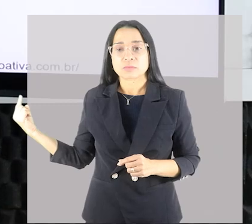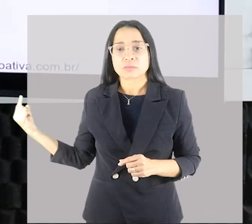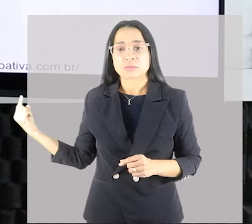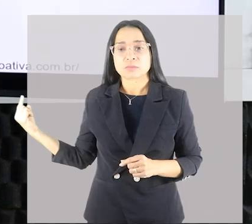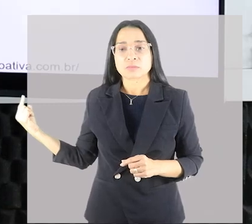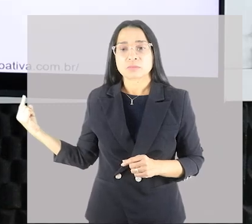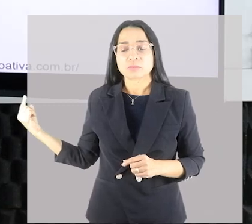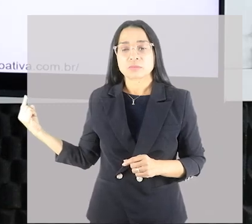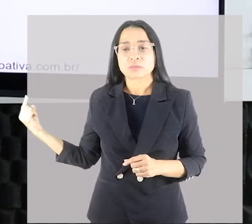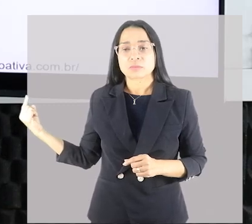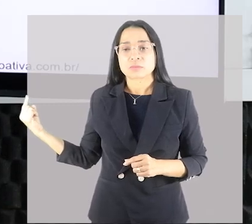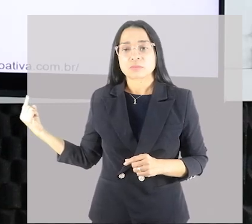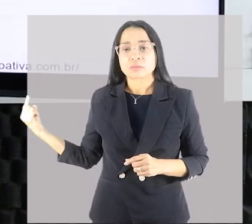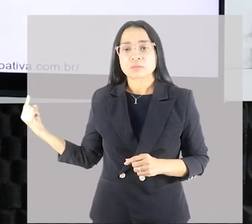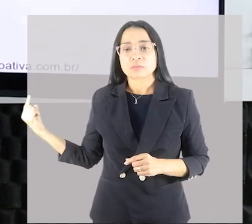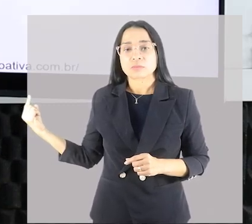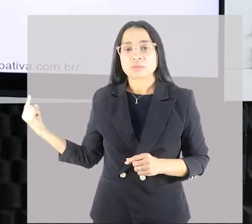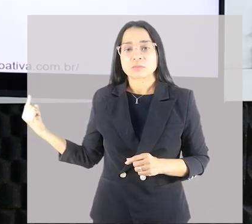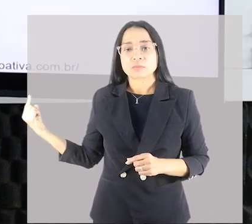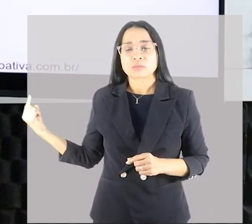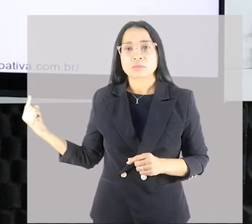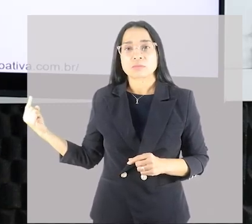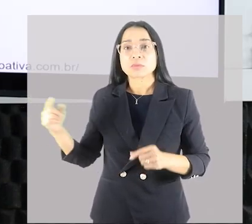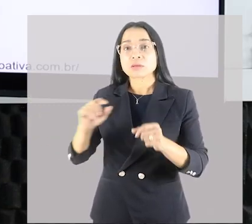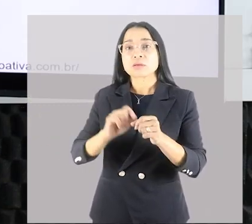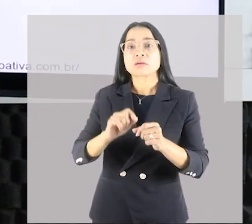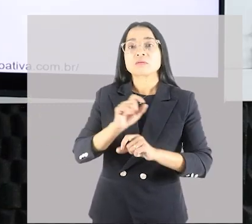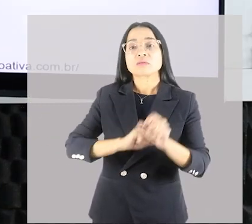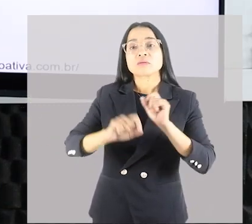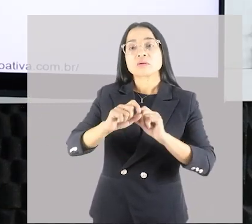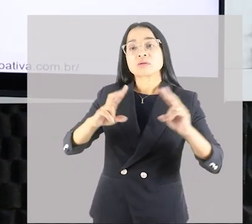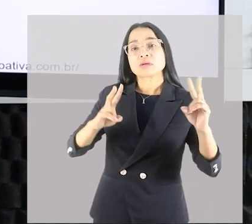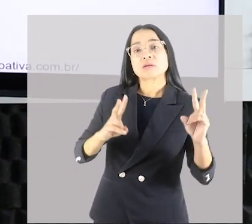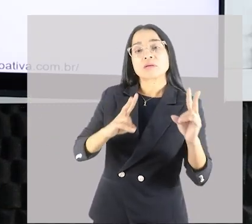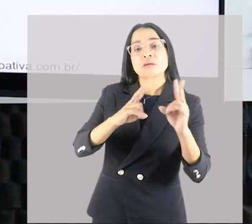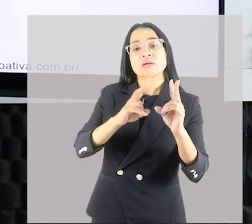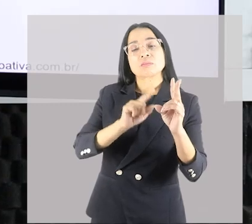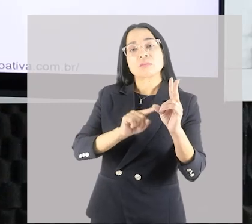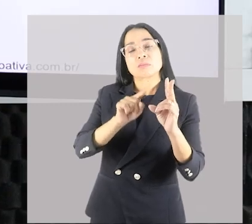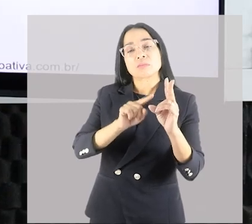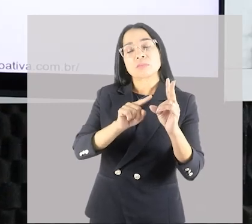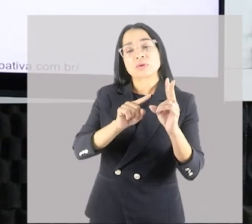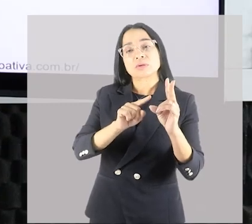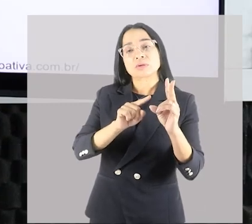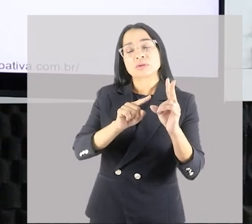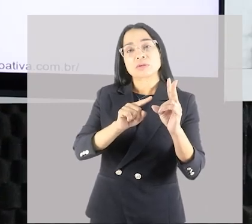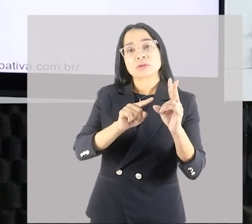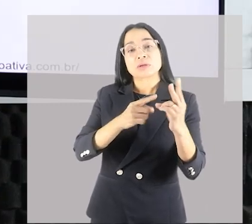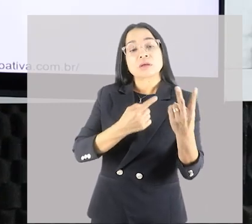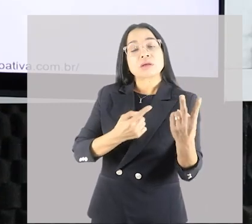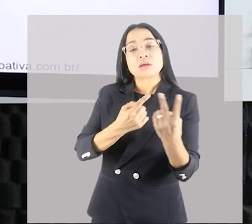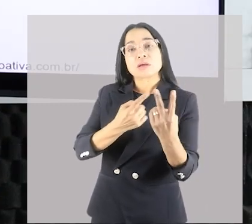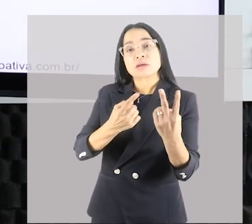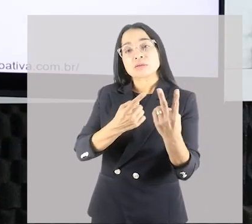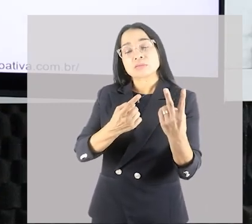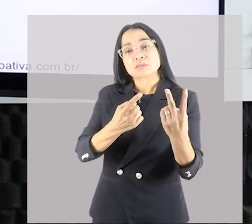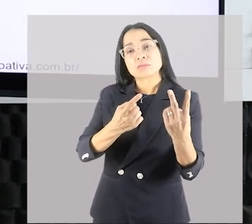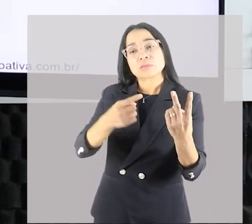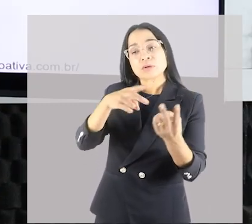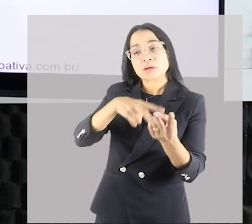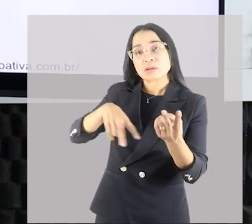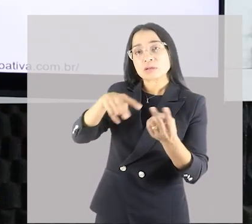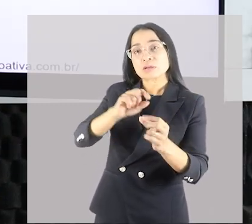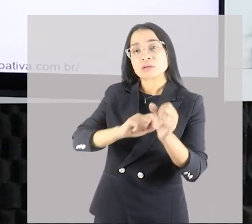sentido anti-horário. Então, é feita em pares, tá? E a dupla ela vai dançar de acordo